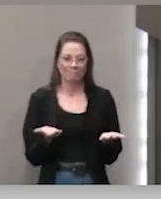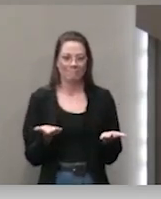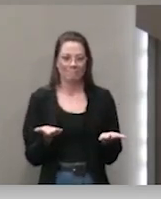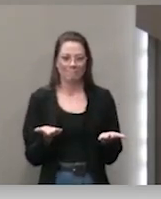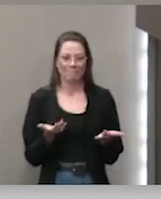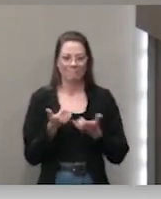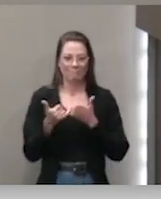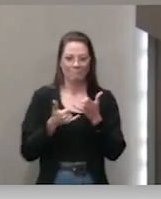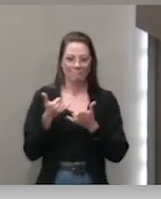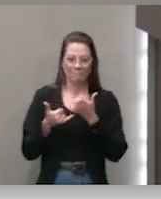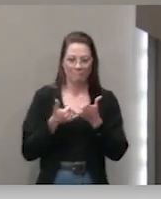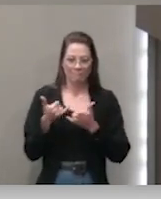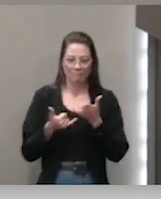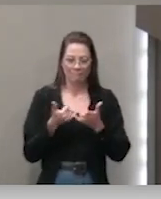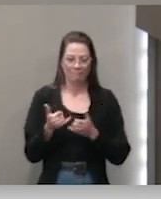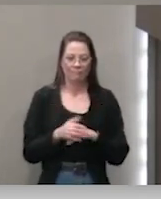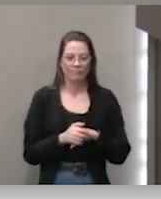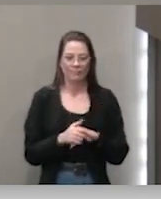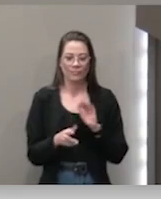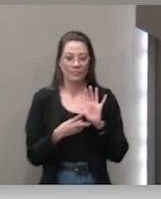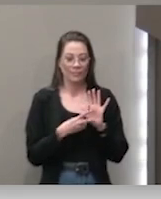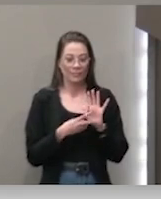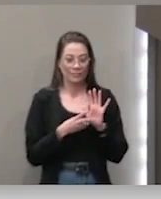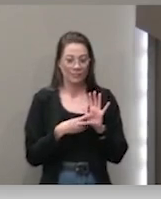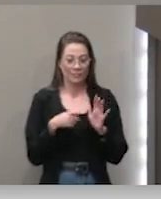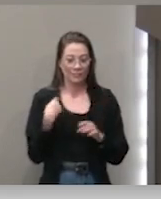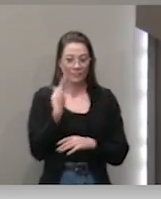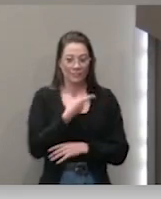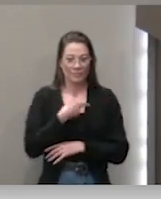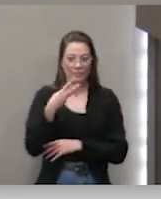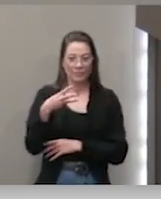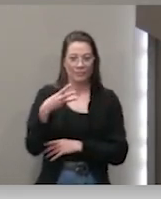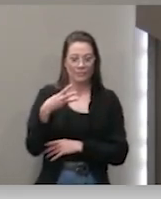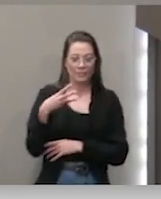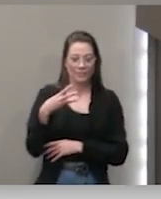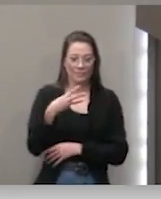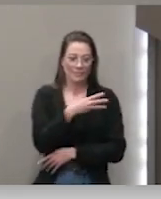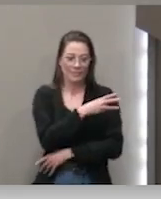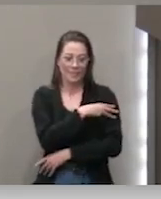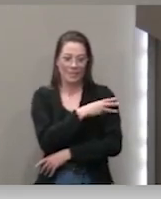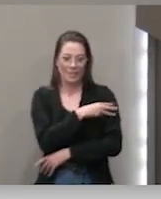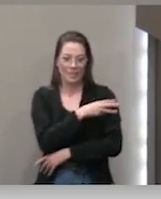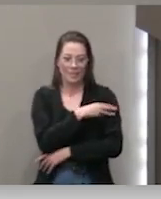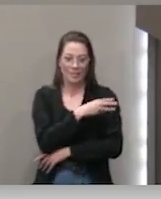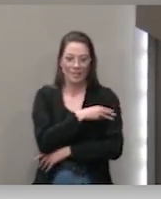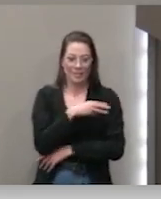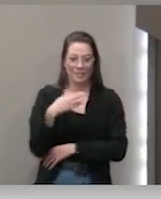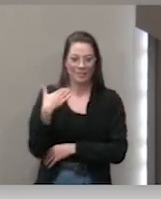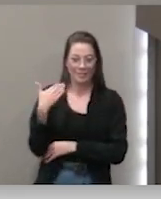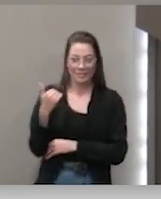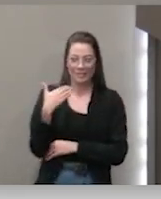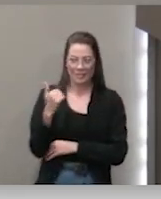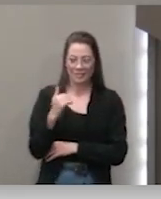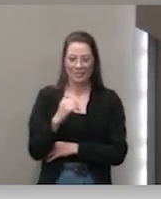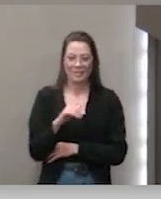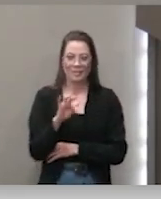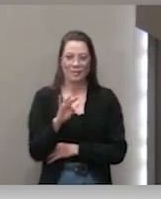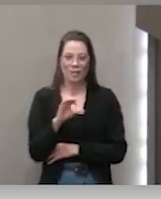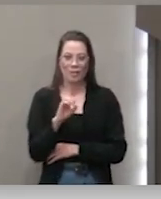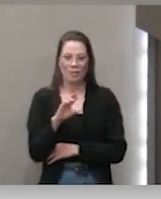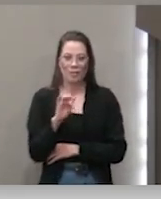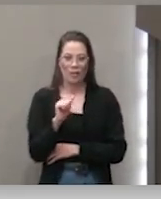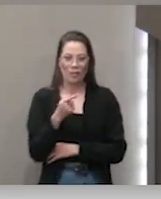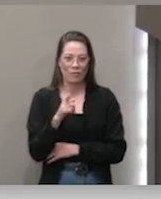Com brincadeirinhas. Nos chamou a atenção que nós estávamos na 3ª série e agora chamou o vereador aqui de Fofão. Cuidado, presidente, posso fazer